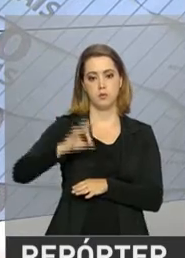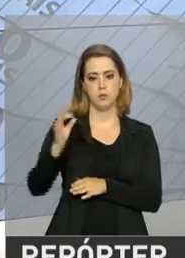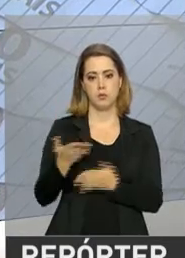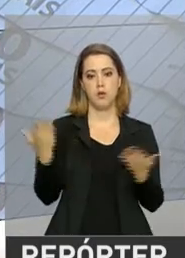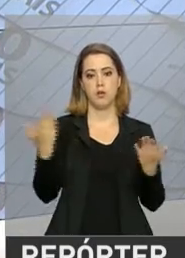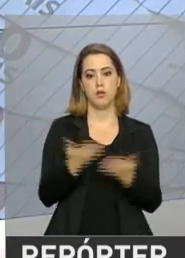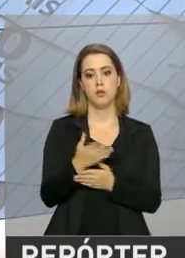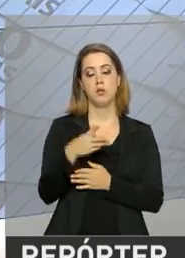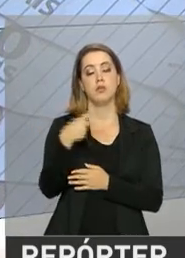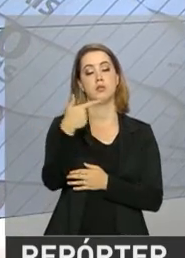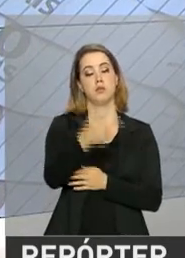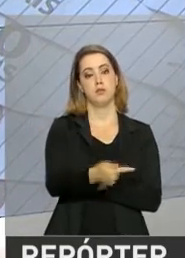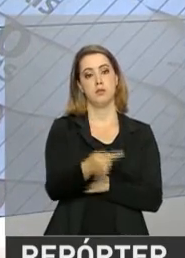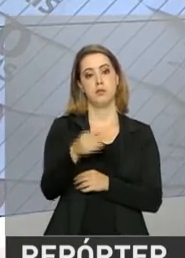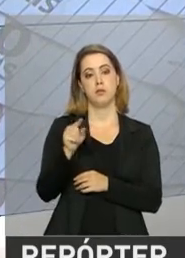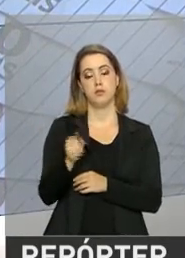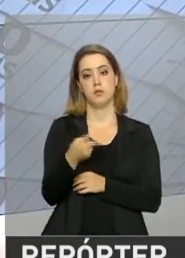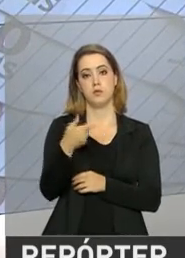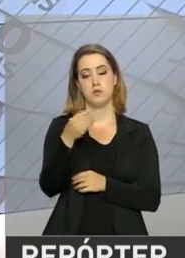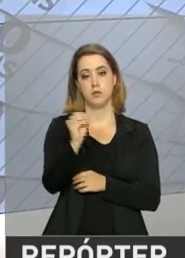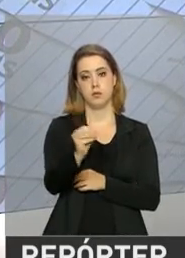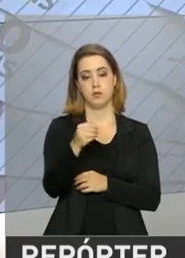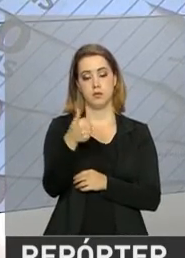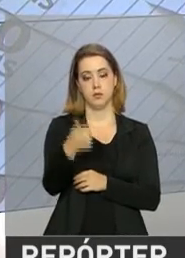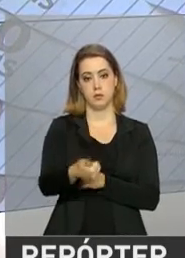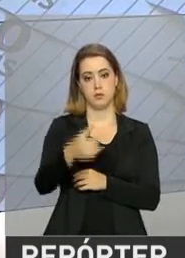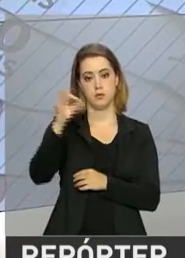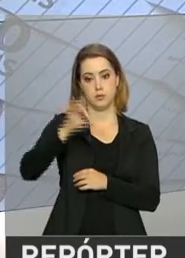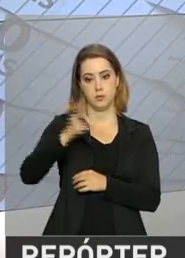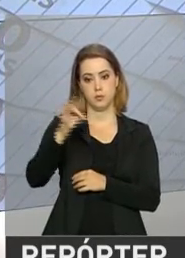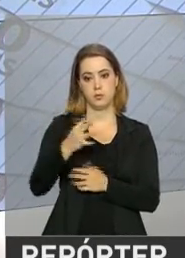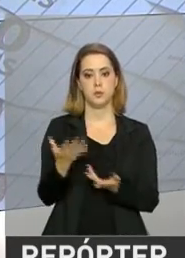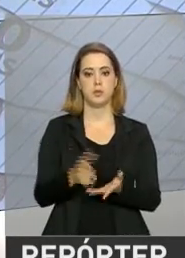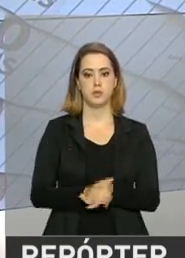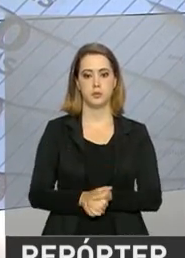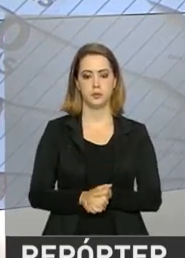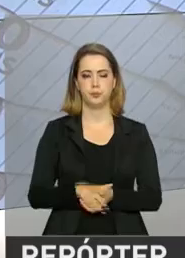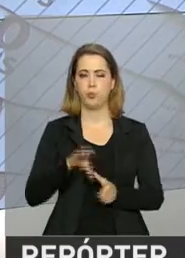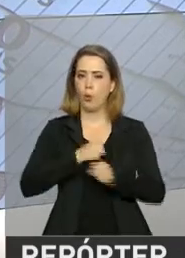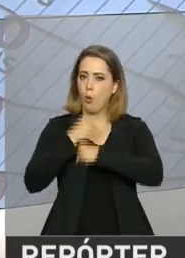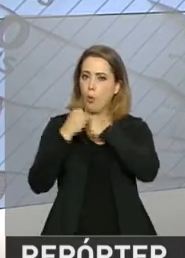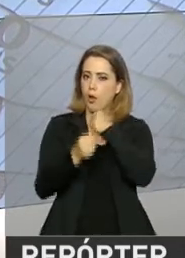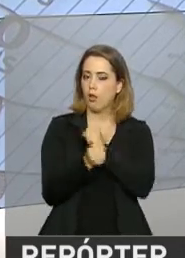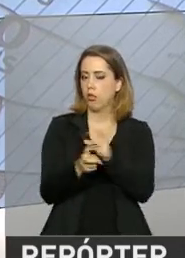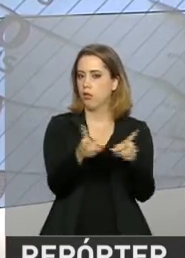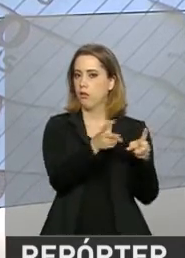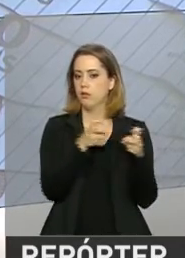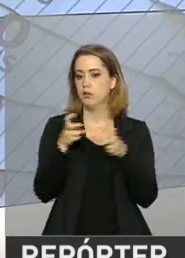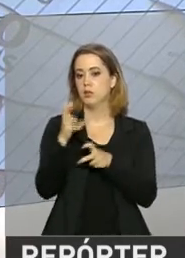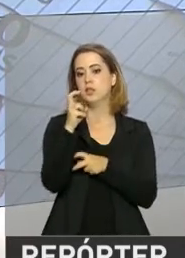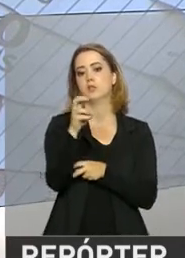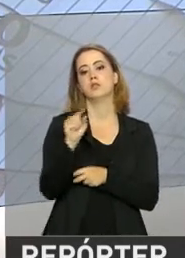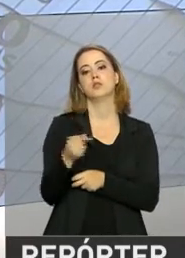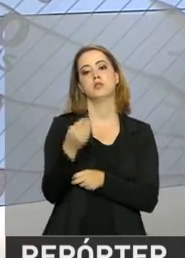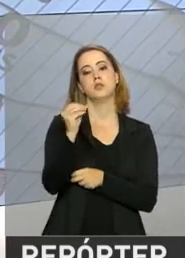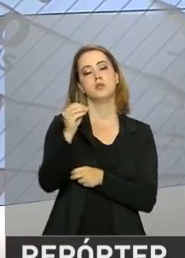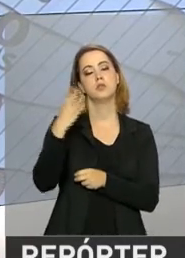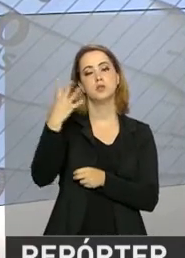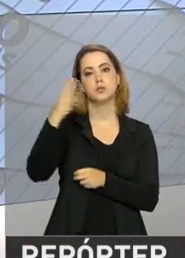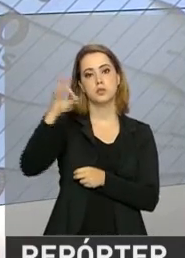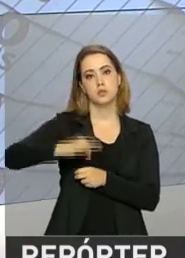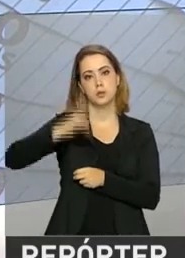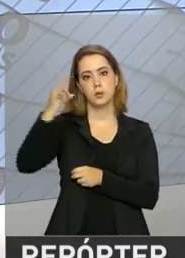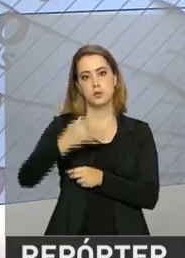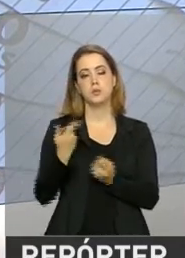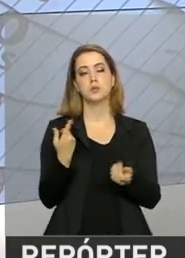7,01 por cento ea previsão para a inflação no ano que vem é de 5,04 por cento portanto dentro da variação